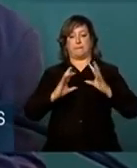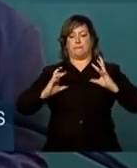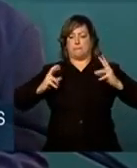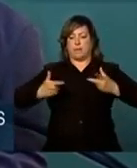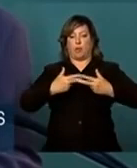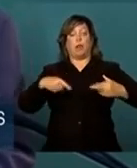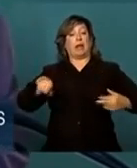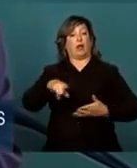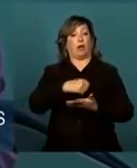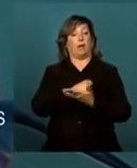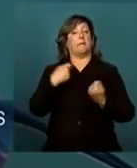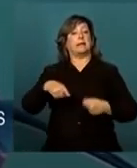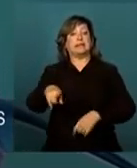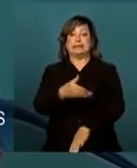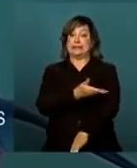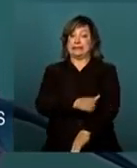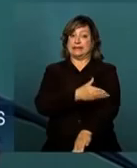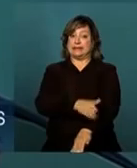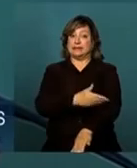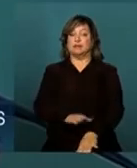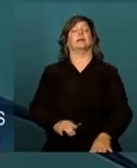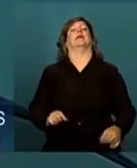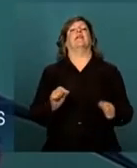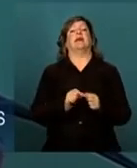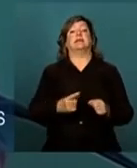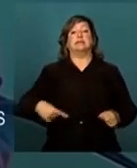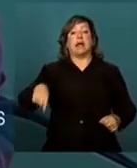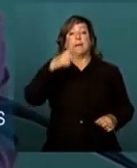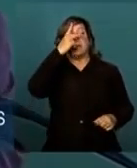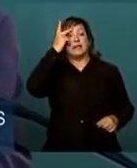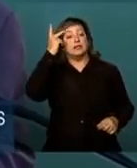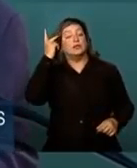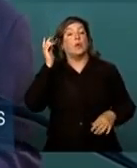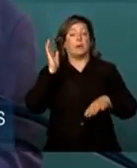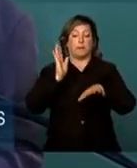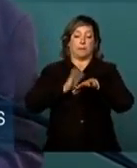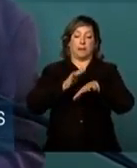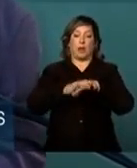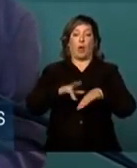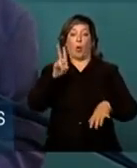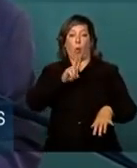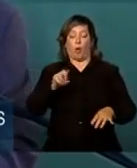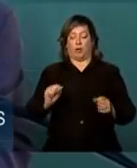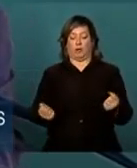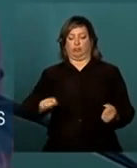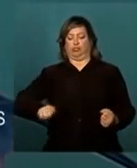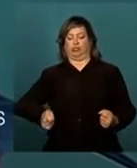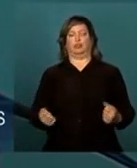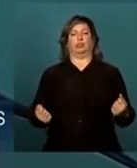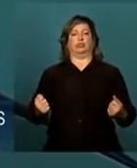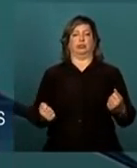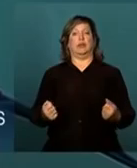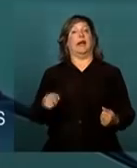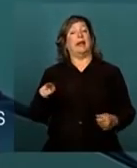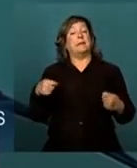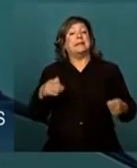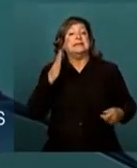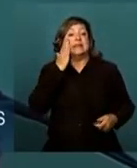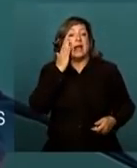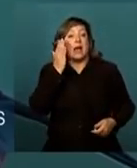já prevê isso. Portanto, façam com que quem utilize a máquina seja o operador que é